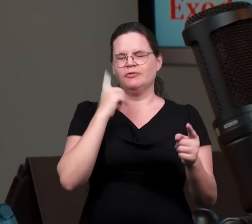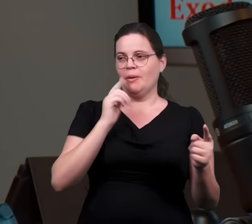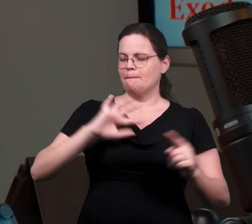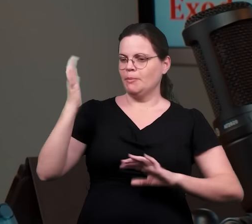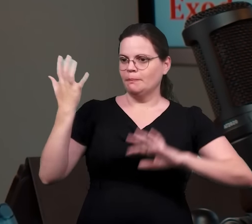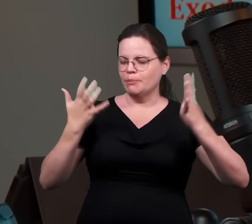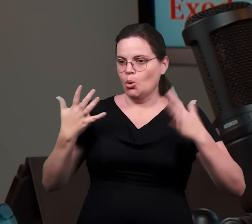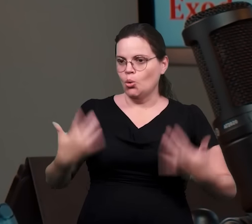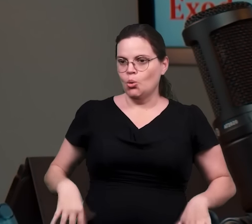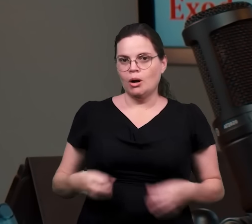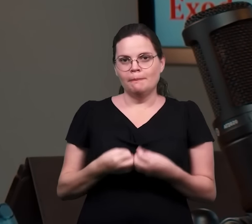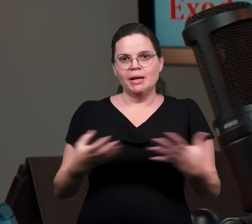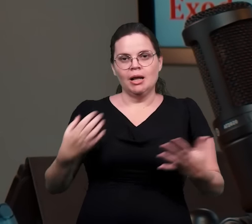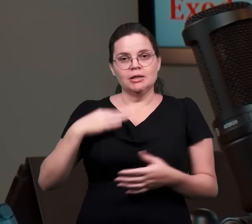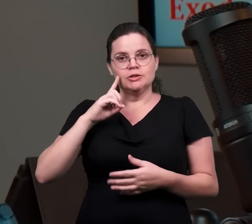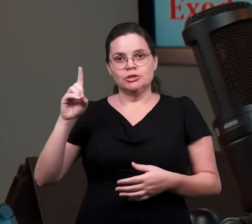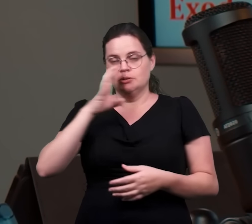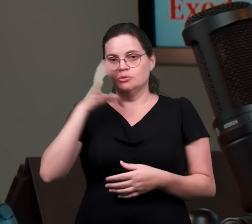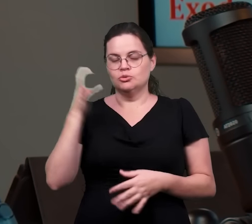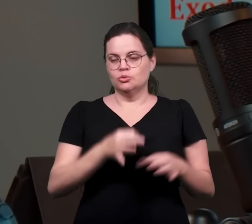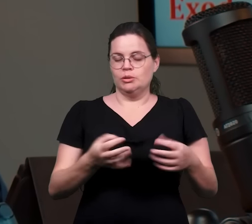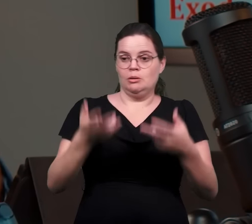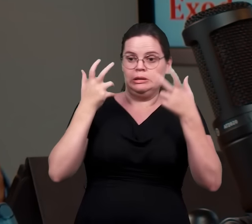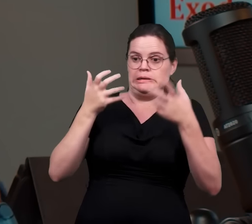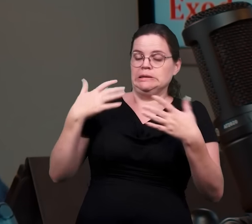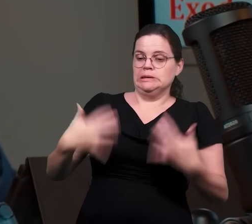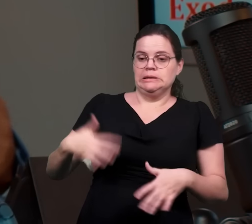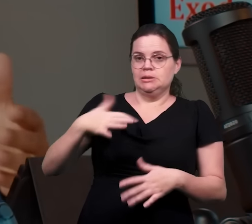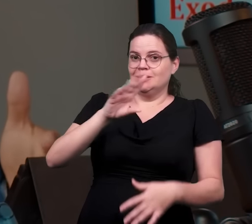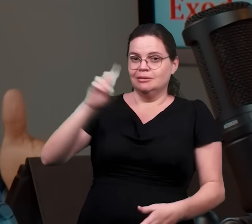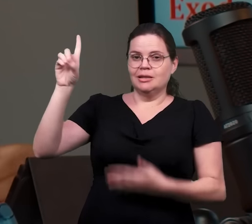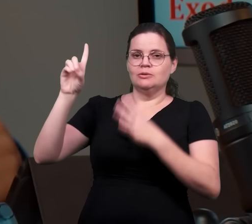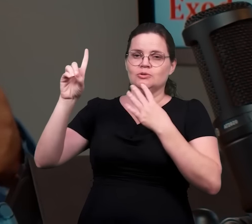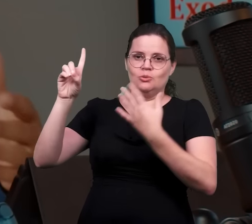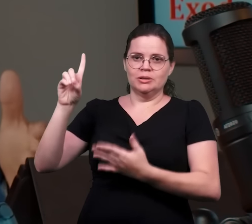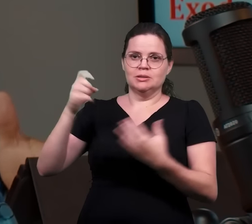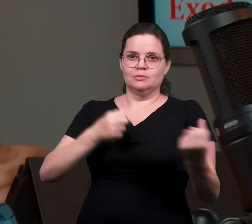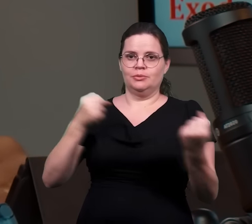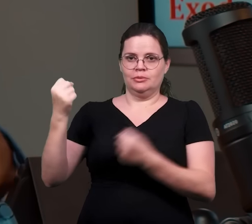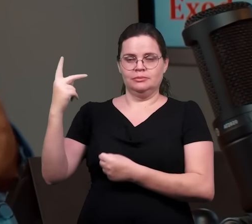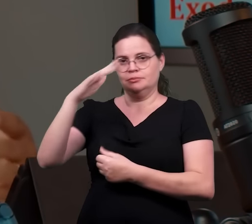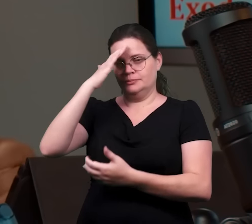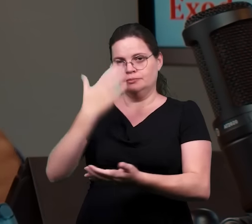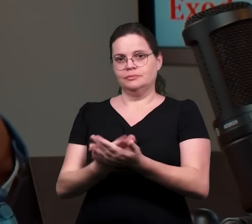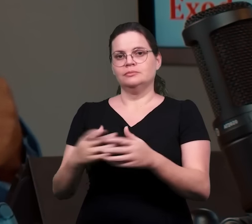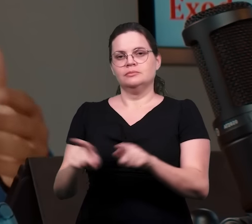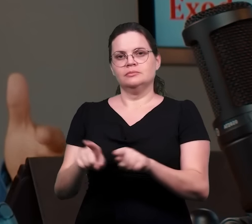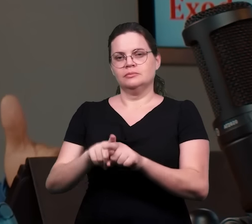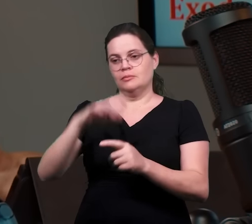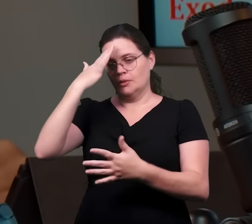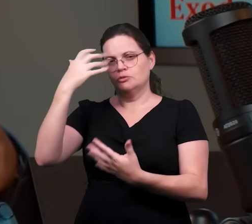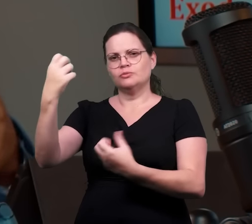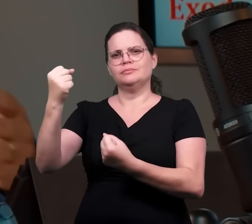do poder de Deus, o povo passa a ver quem é o Senhor, conhecer quem é o Senhor, o seu poder, confiar, crer nas